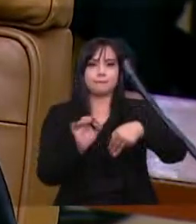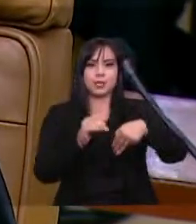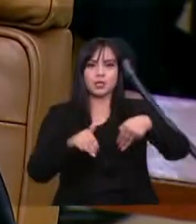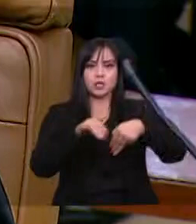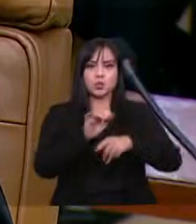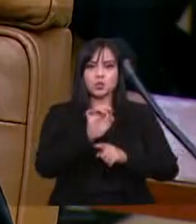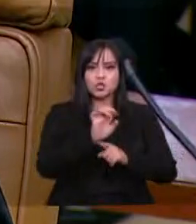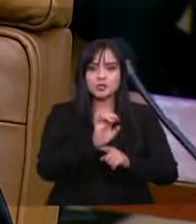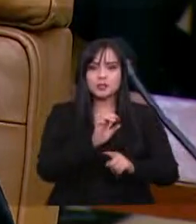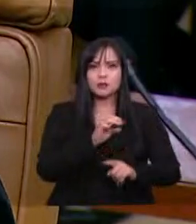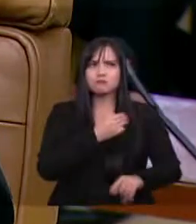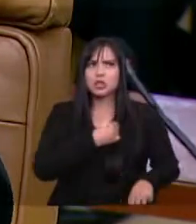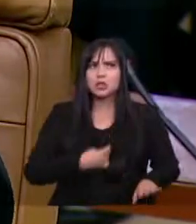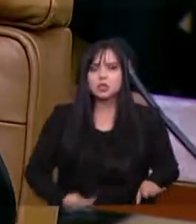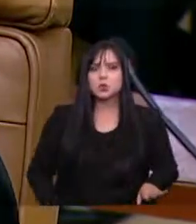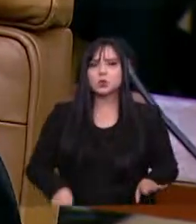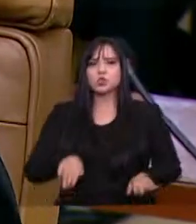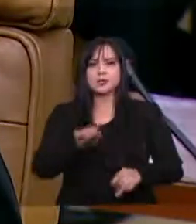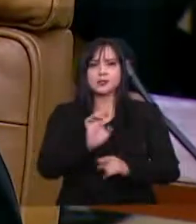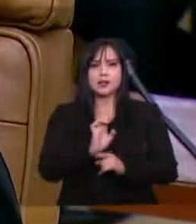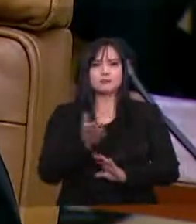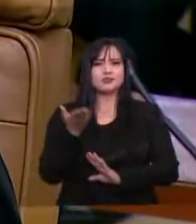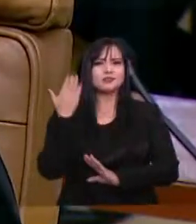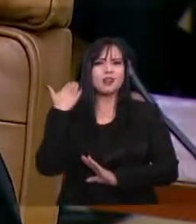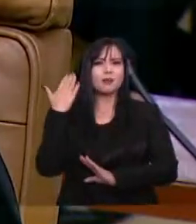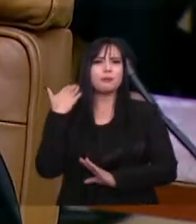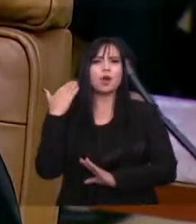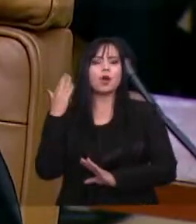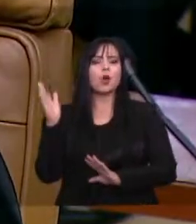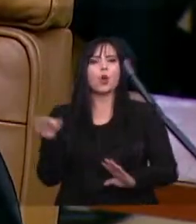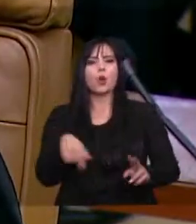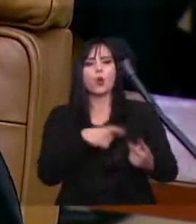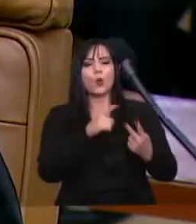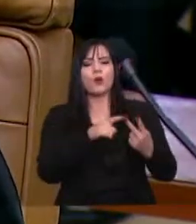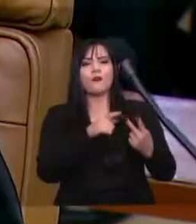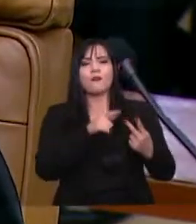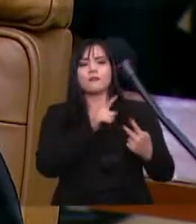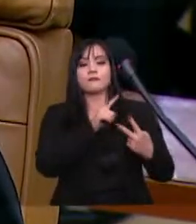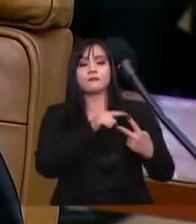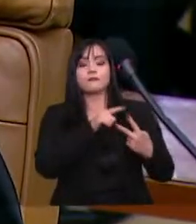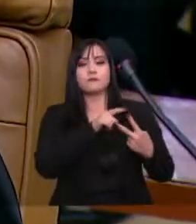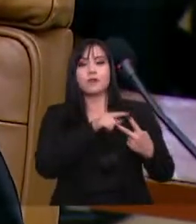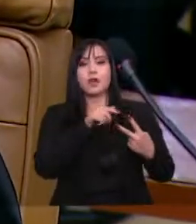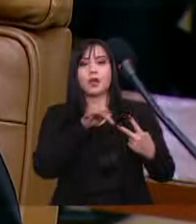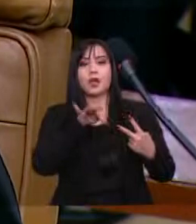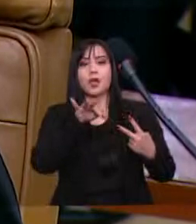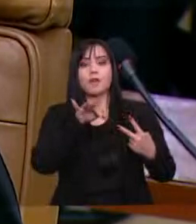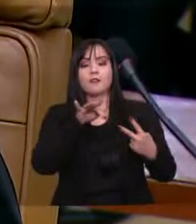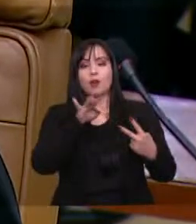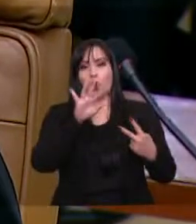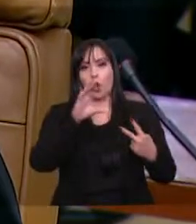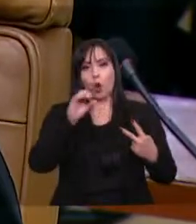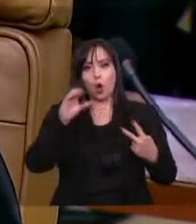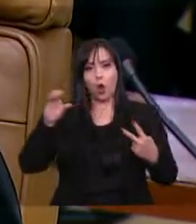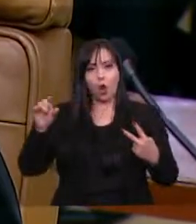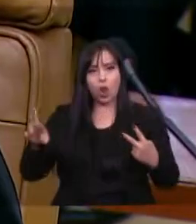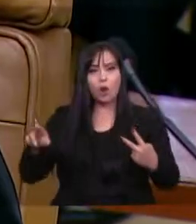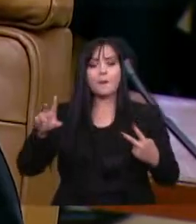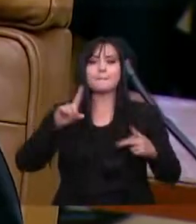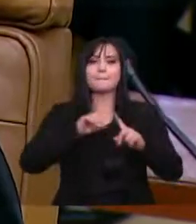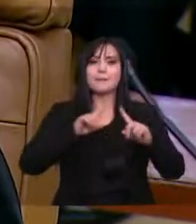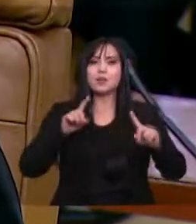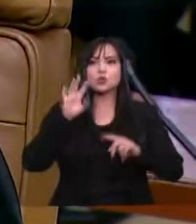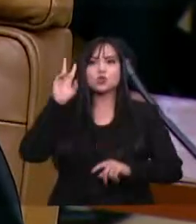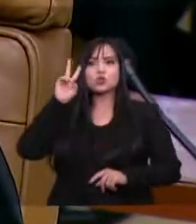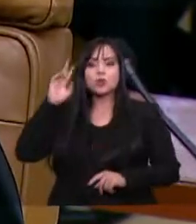de estado a época em que ocorreu Fernando Afonso Collor de Mello exerceu a presidência da república mas também um histórico